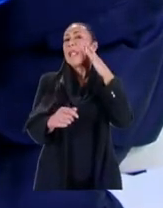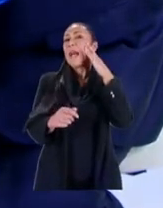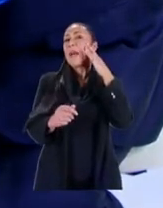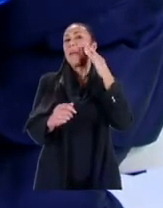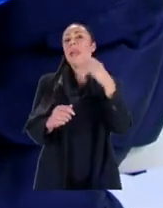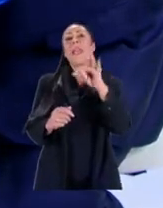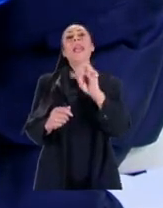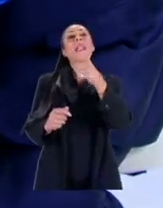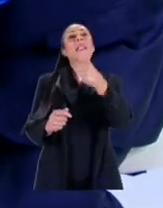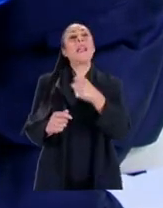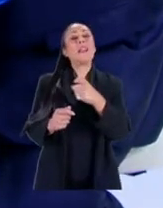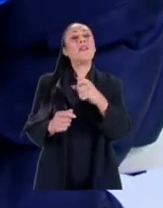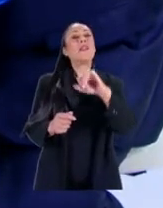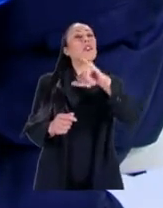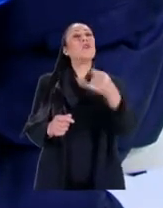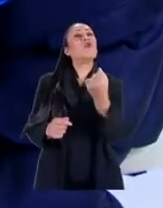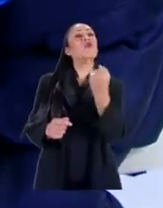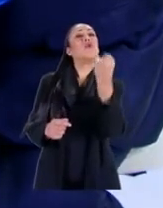ele foi ministro?